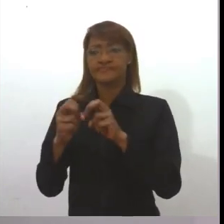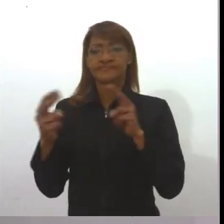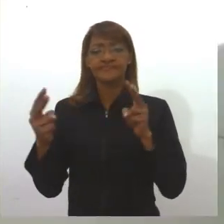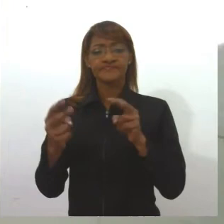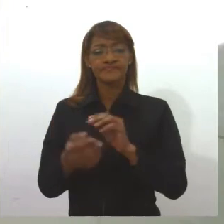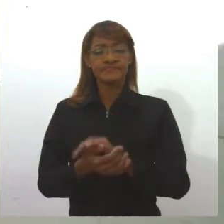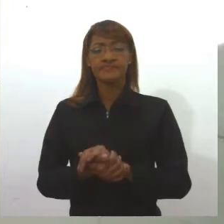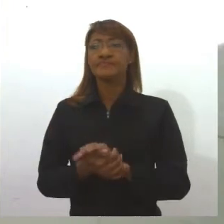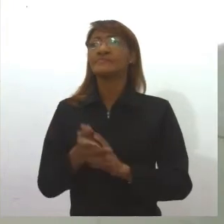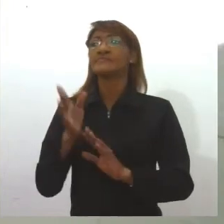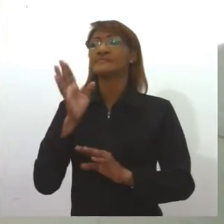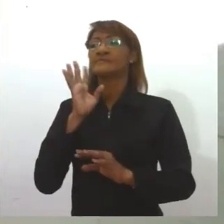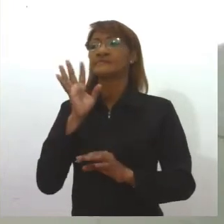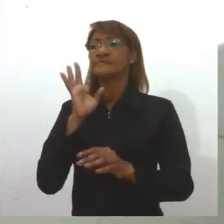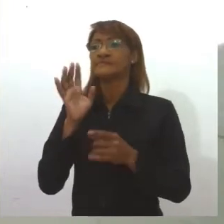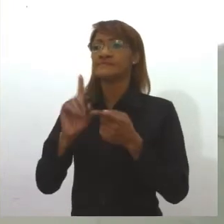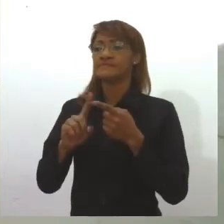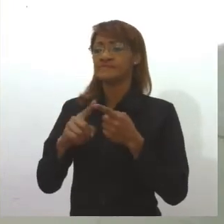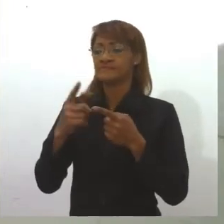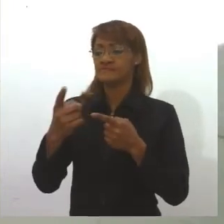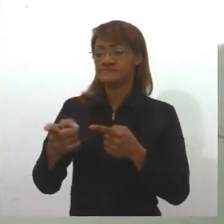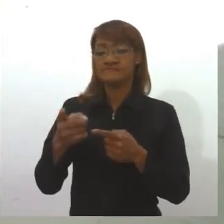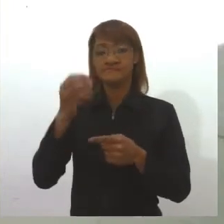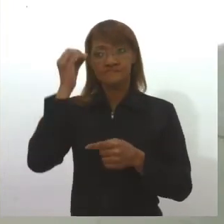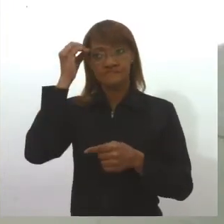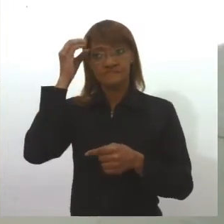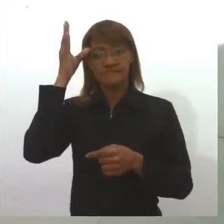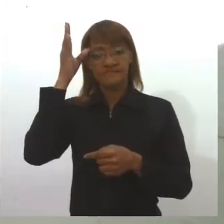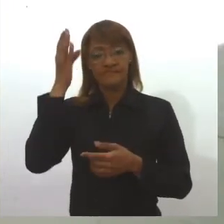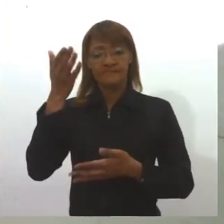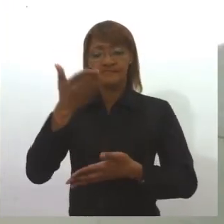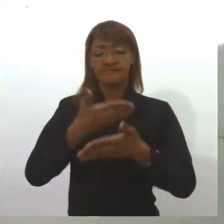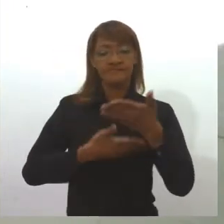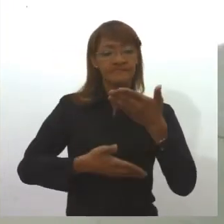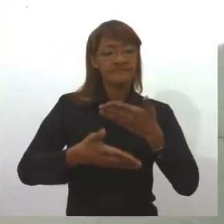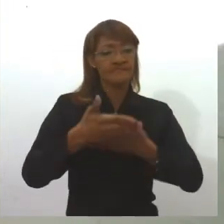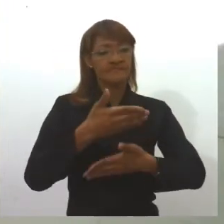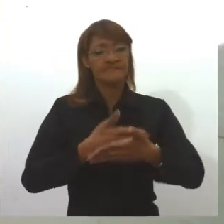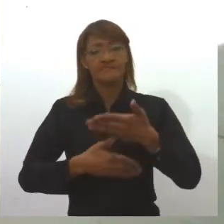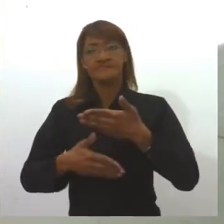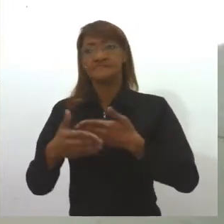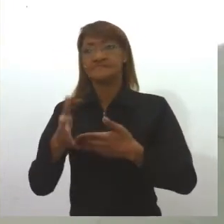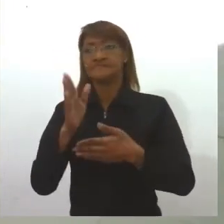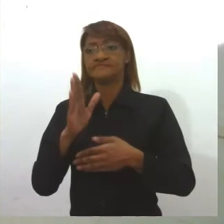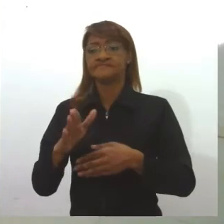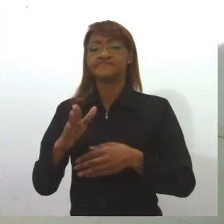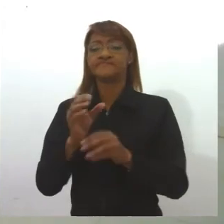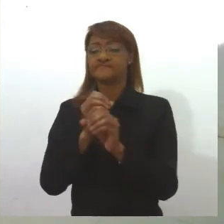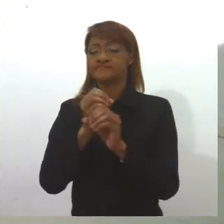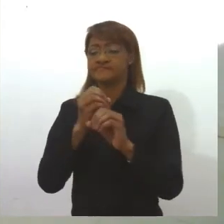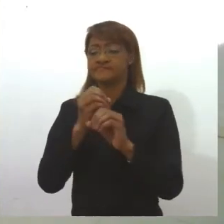muito legal também essa troca de conhecimento com esses engenheiros da NASA, né? Esses profissionais do Google.